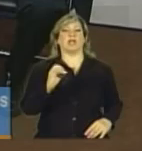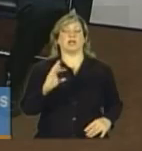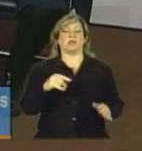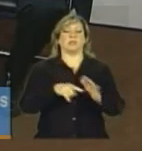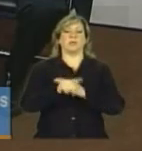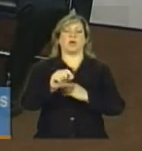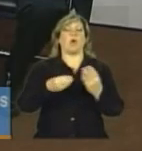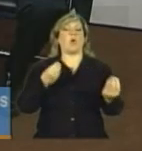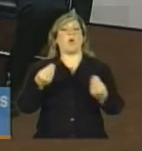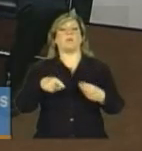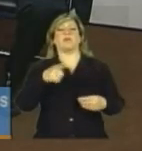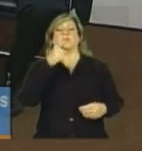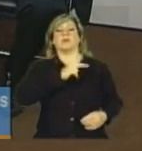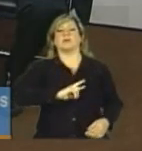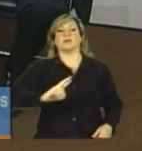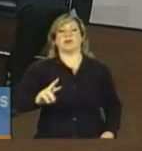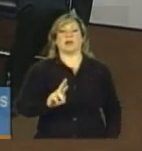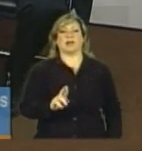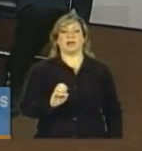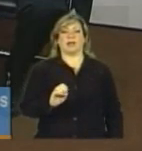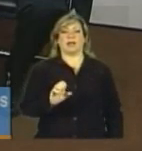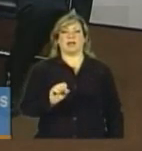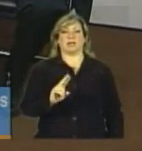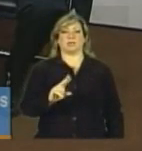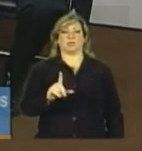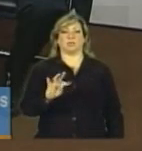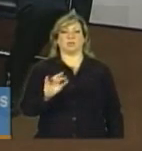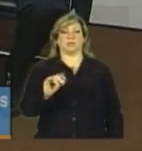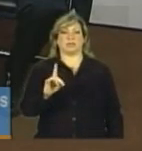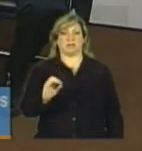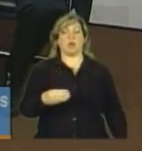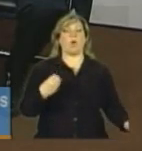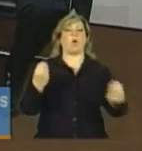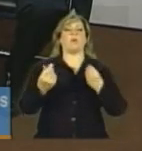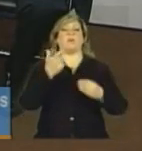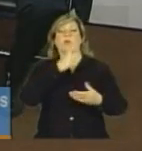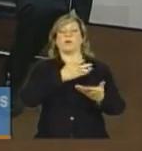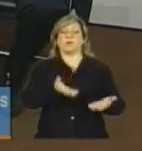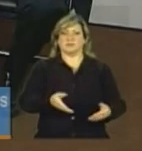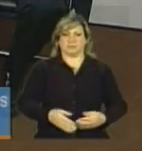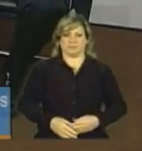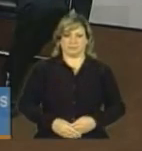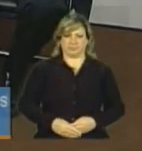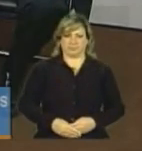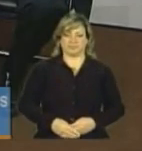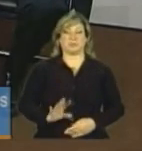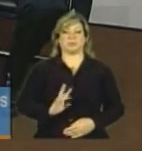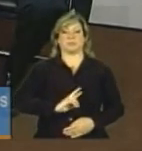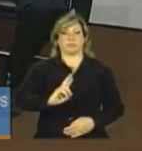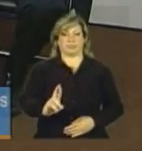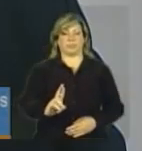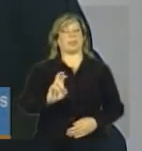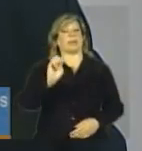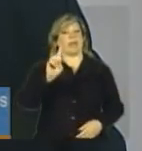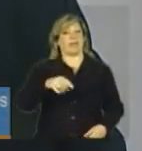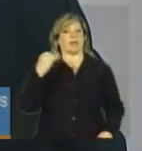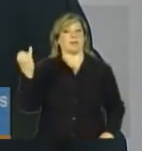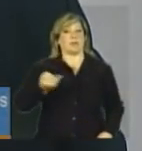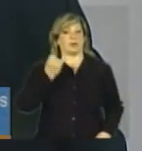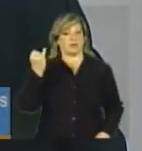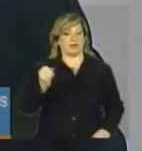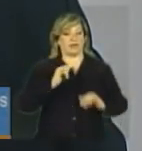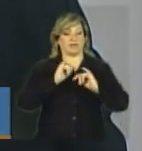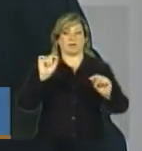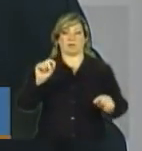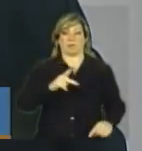MDS tem conseguido atingir resultados interessantes, importantes em relação a esse programa? É importante considerar que o